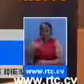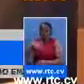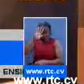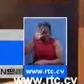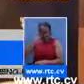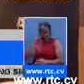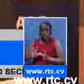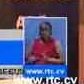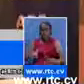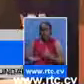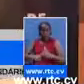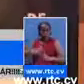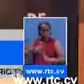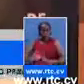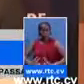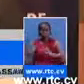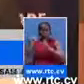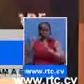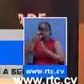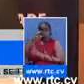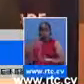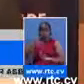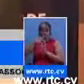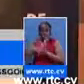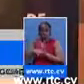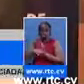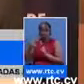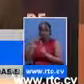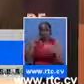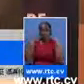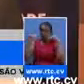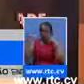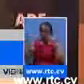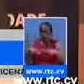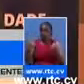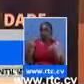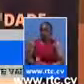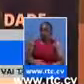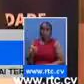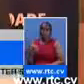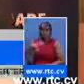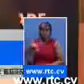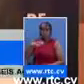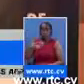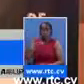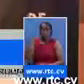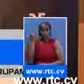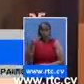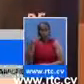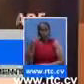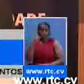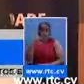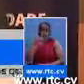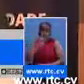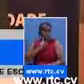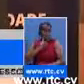o sucesso deste programa, destes dois programas, passará pela sua informação e divulgação. Queremos que um jovem, uma